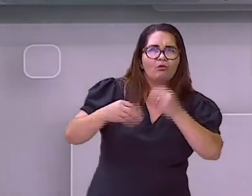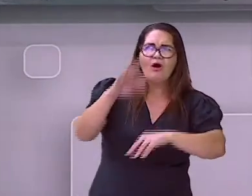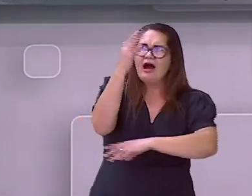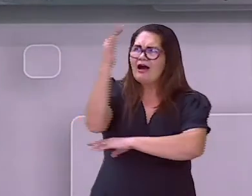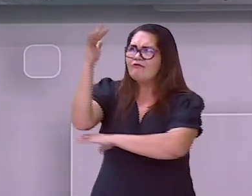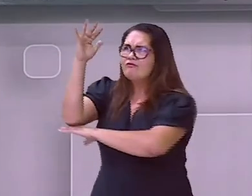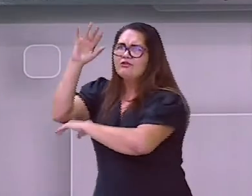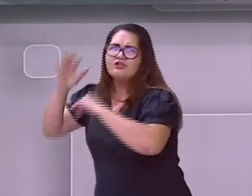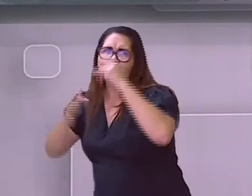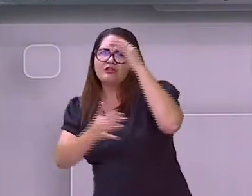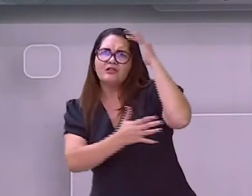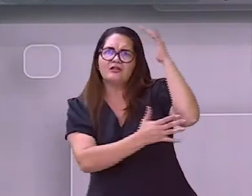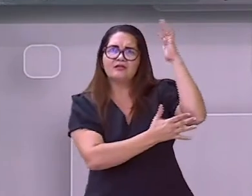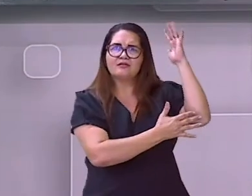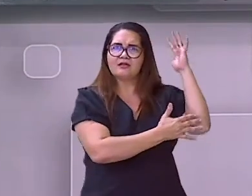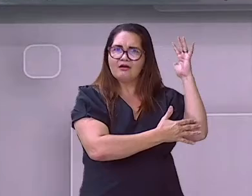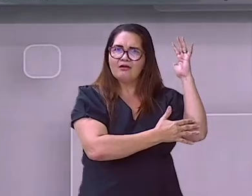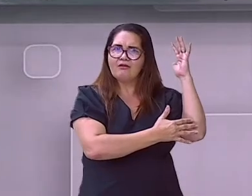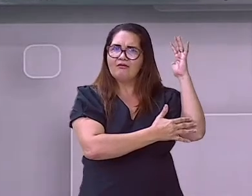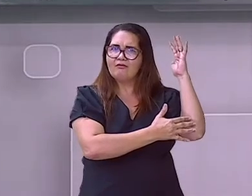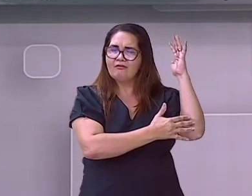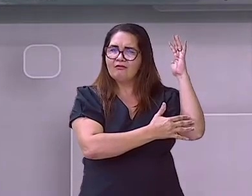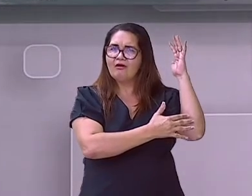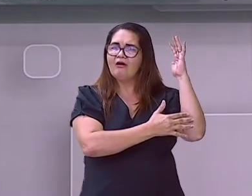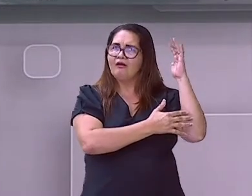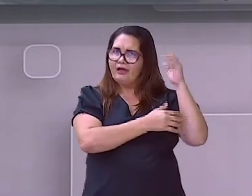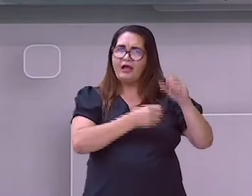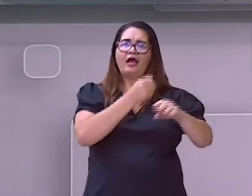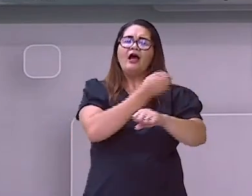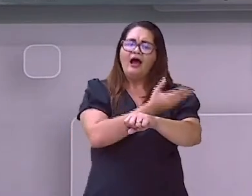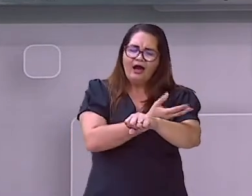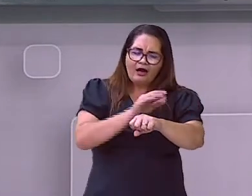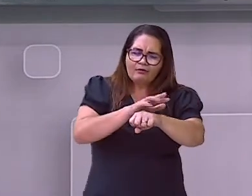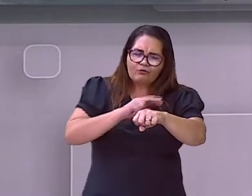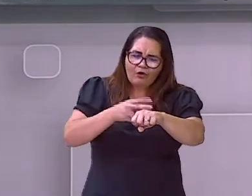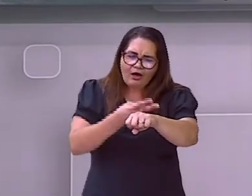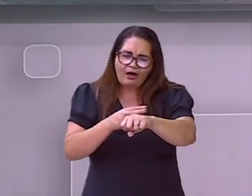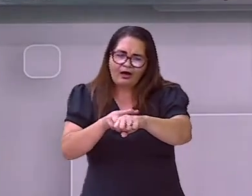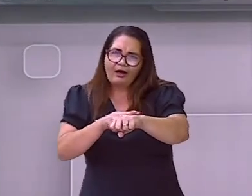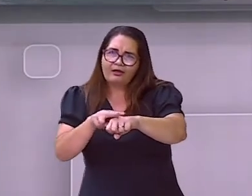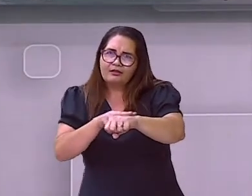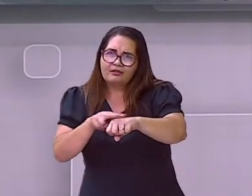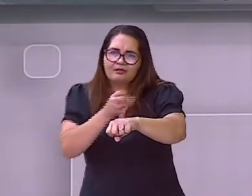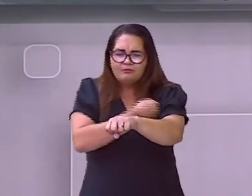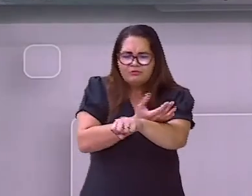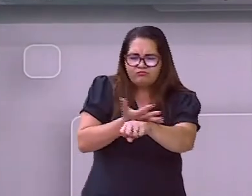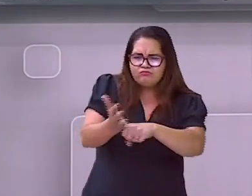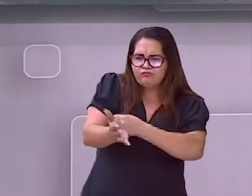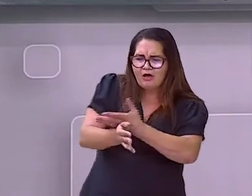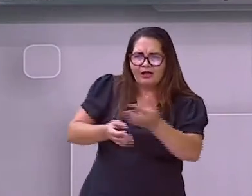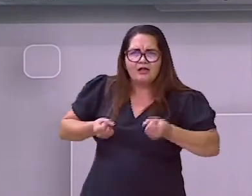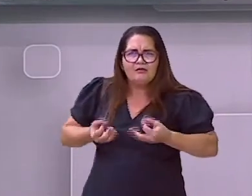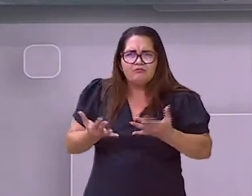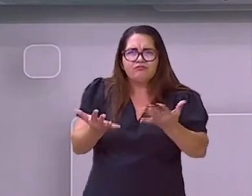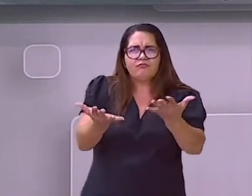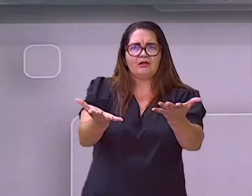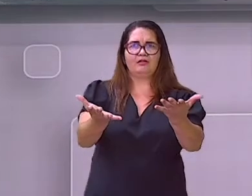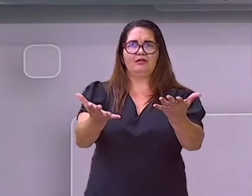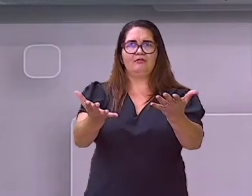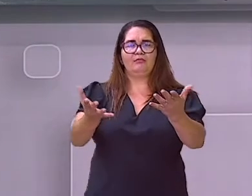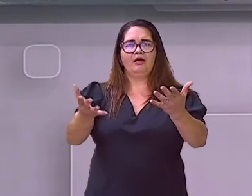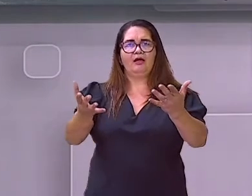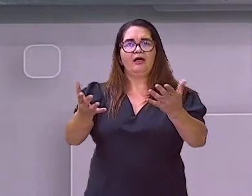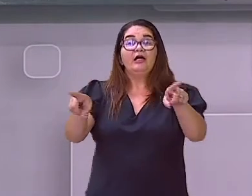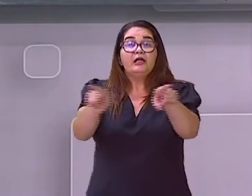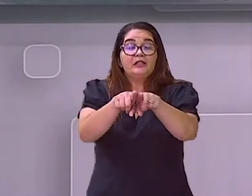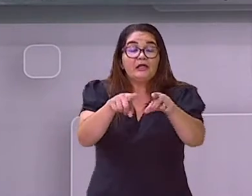Vai interferir ainda no dia a dia das populações, na cultura. Então é